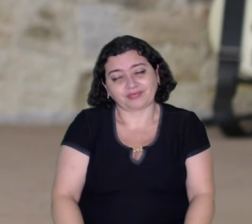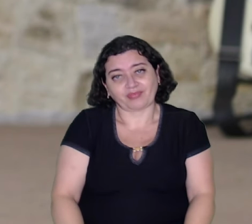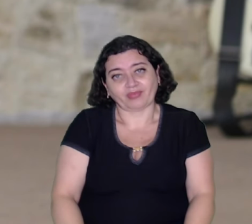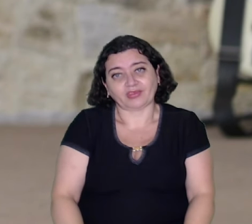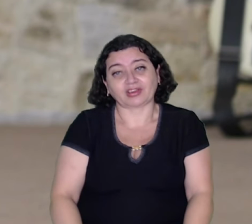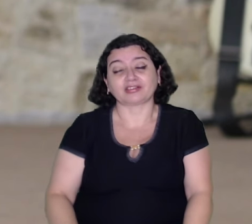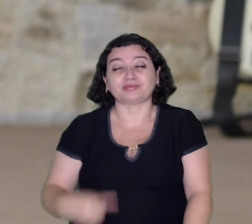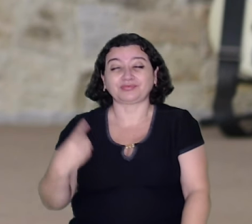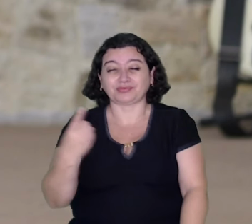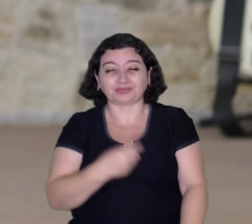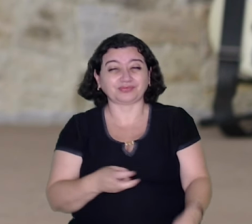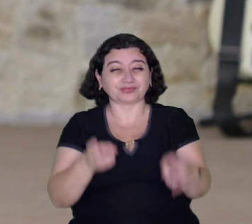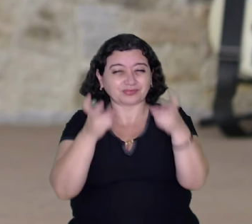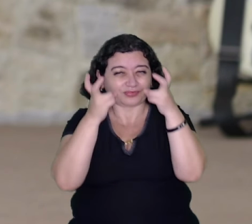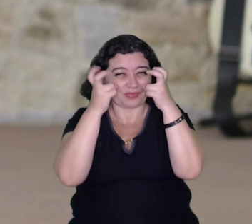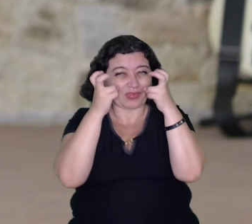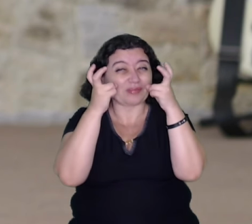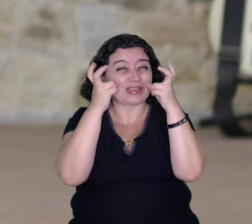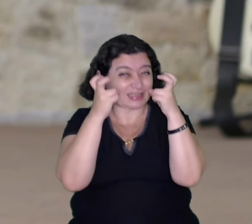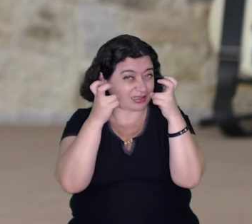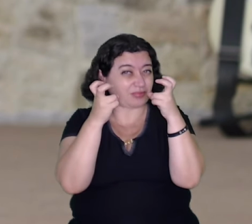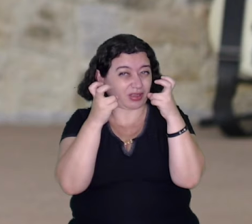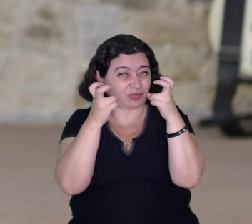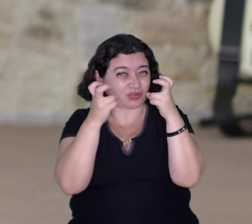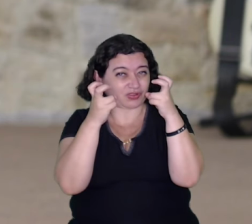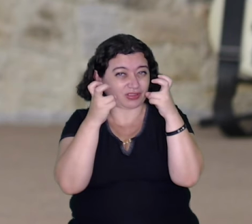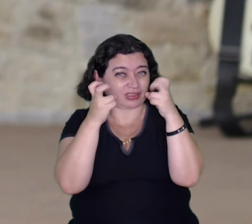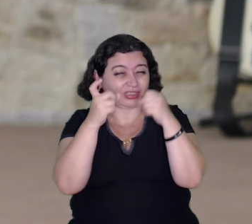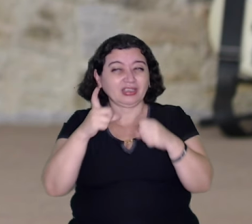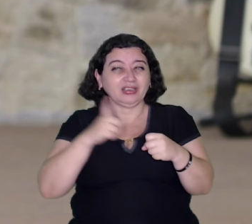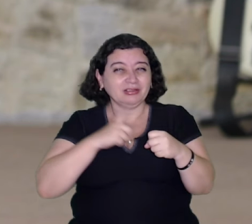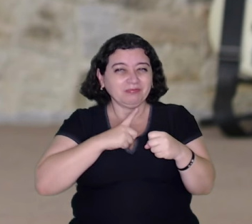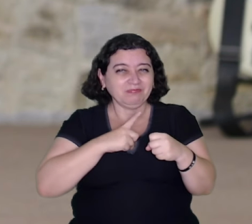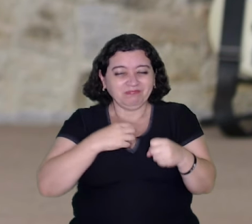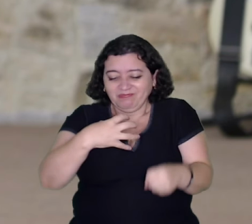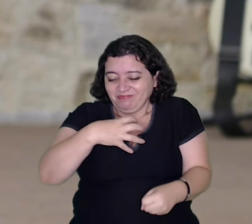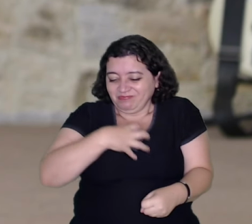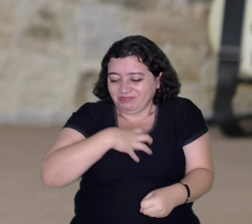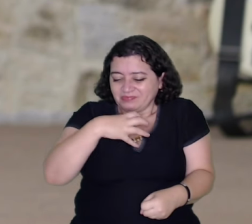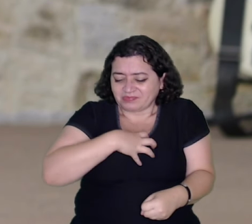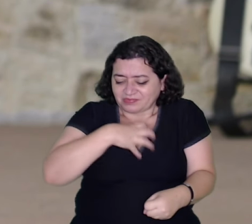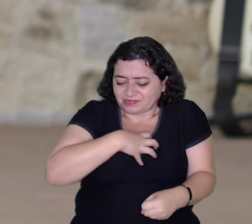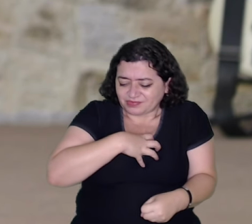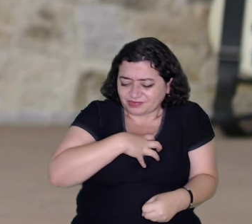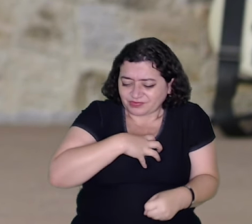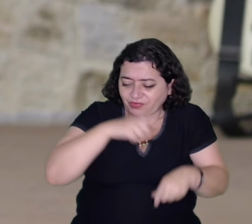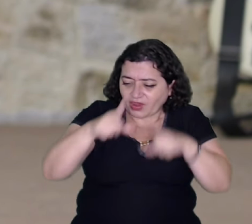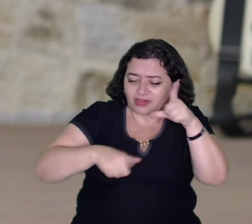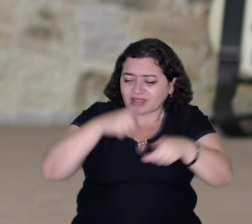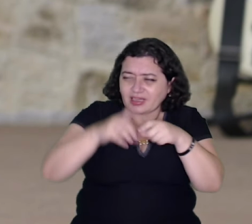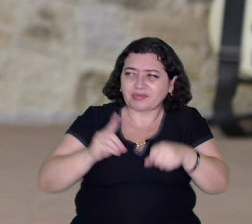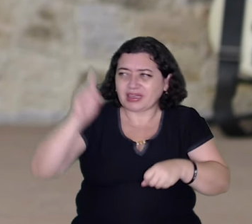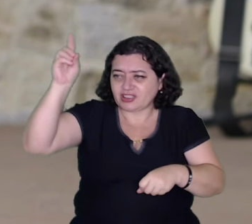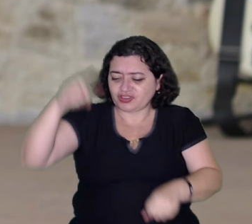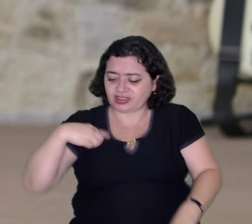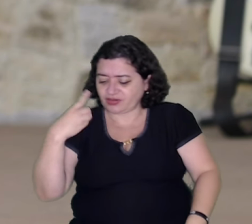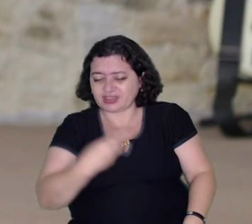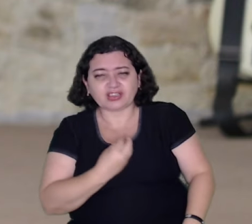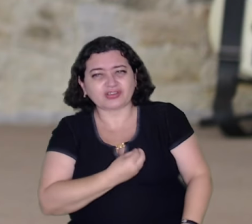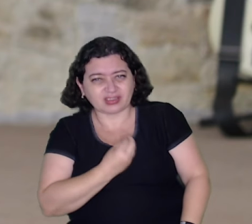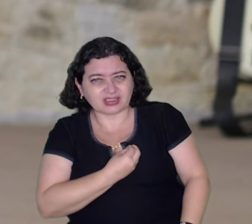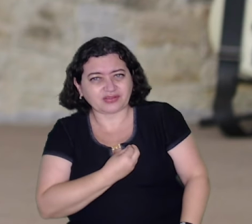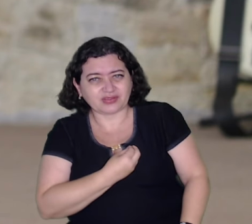Quando nós percebemos, quando temos essa sensibilidade de perceber o agir de Deus em nossa vida,